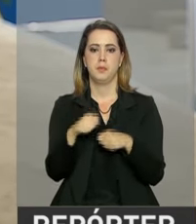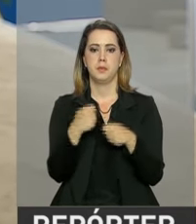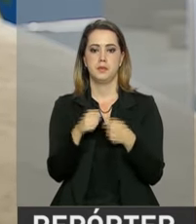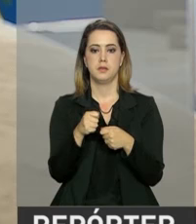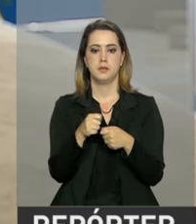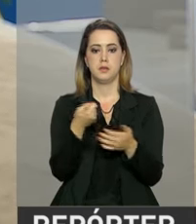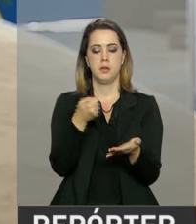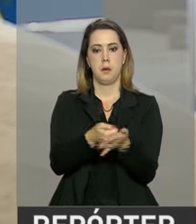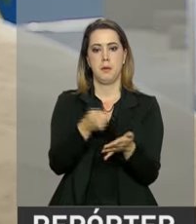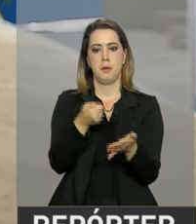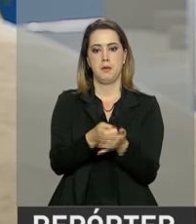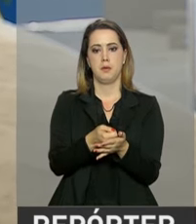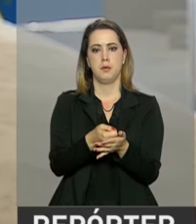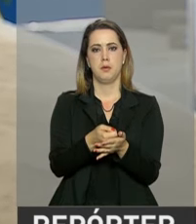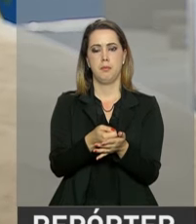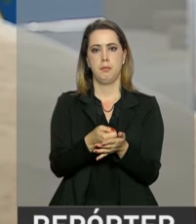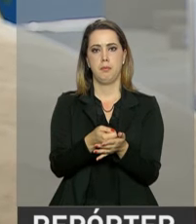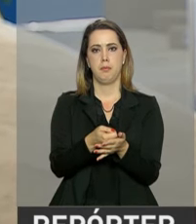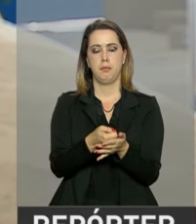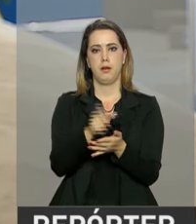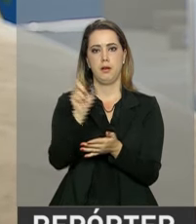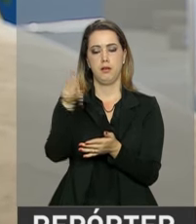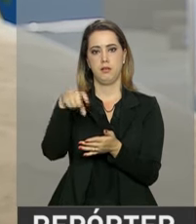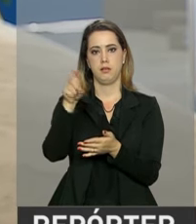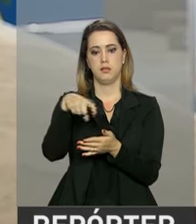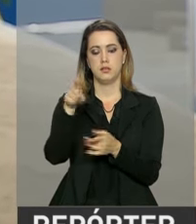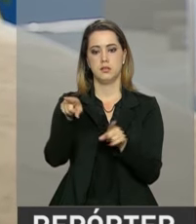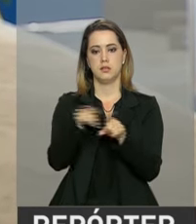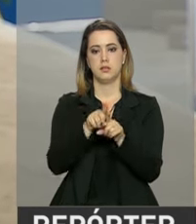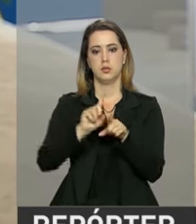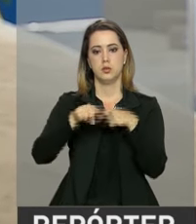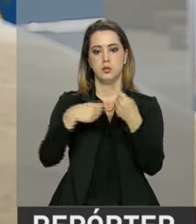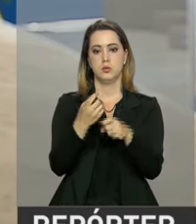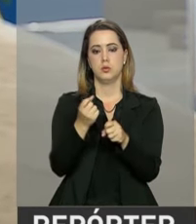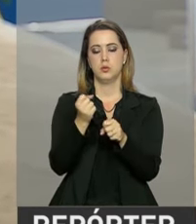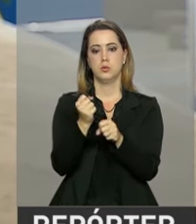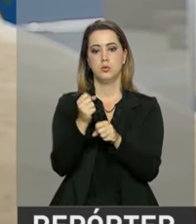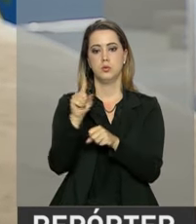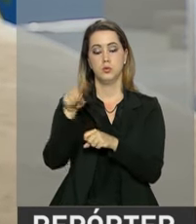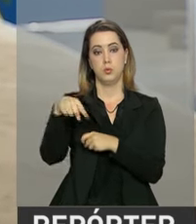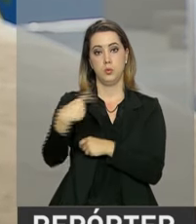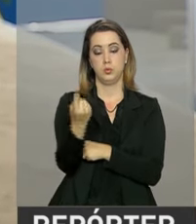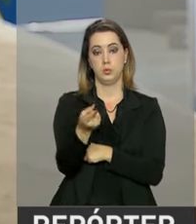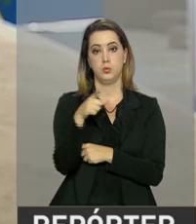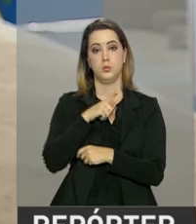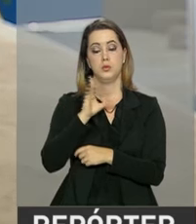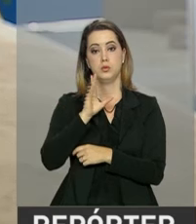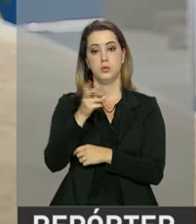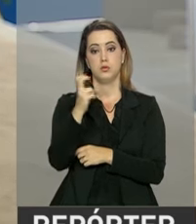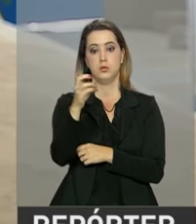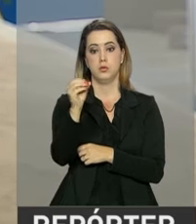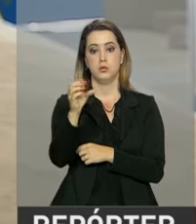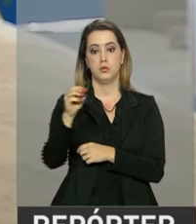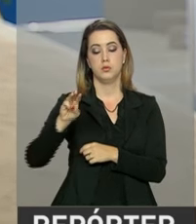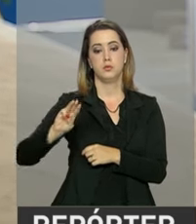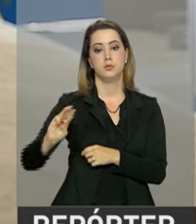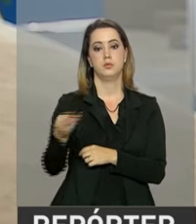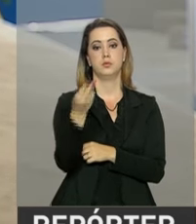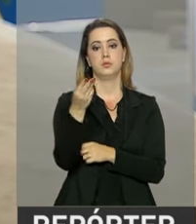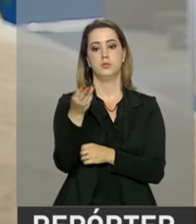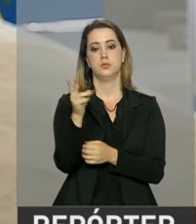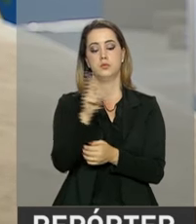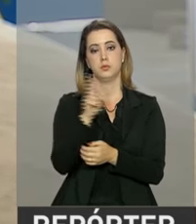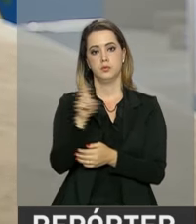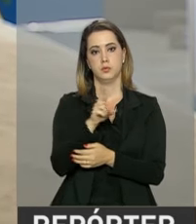benefício só no ano que vem quando o programa começa a funcionar o ministério das cidades vai investir 500 milhões de